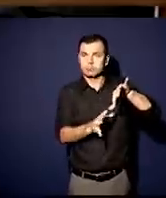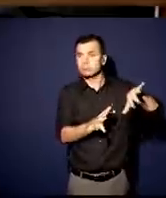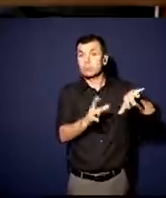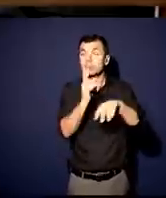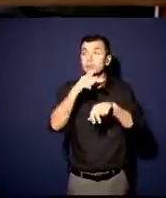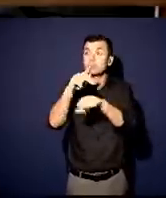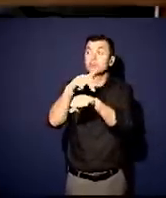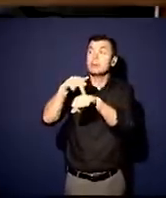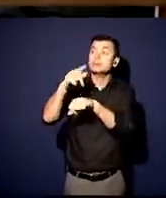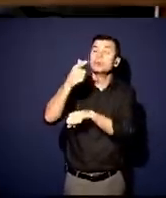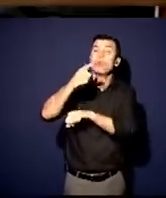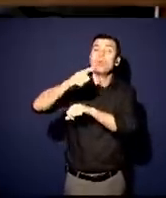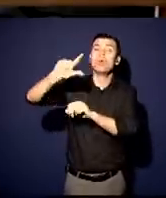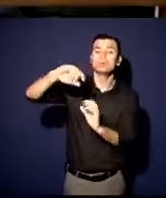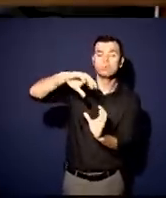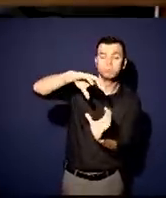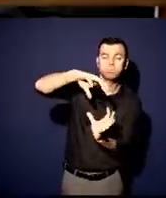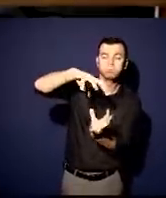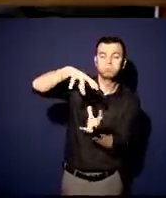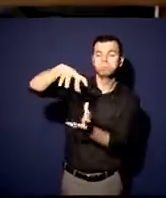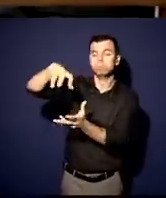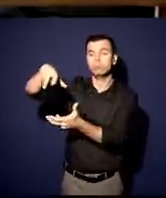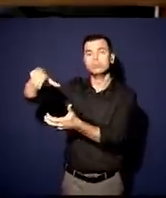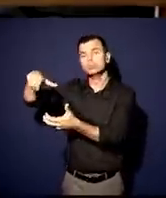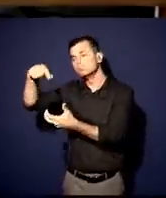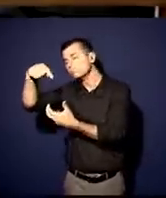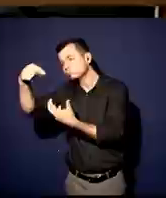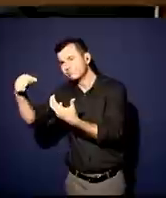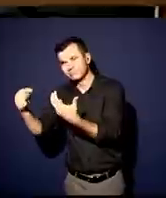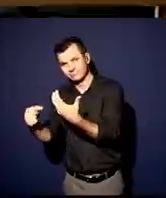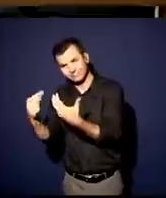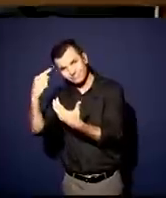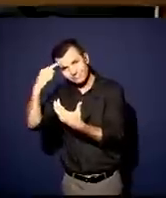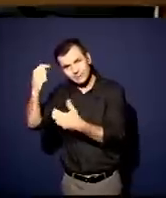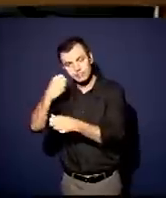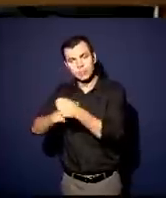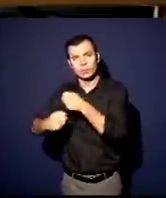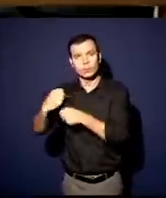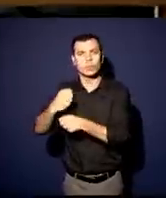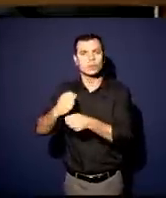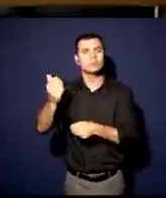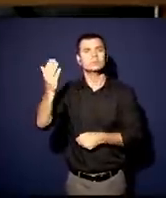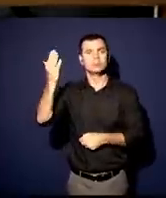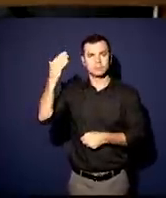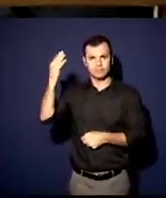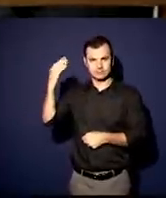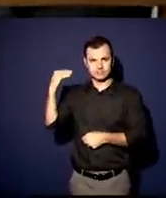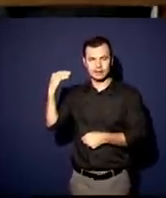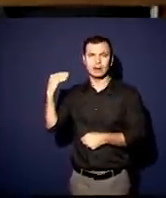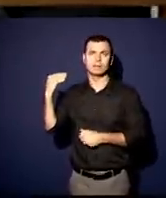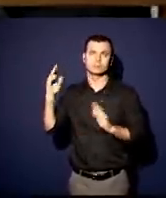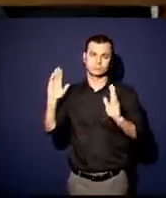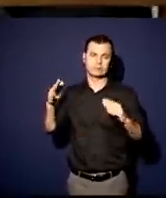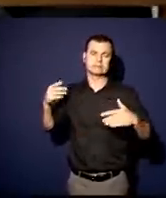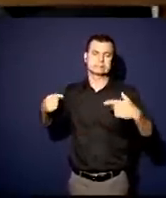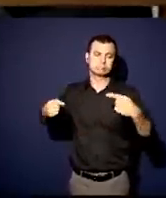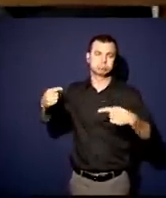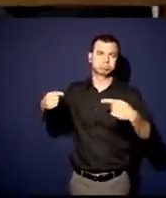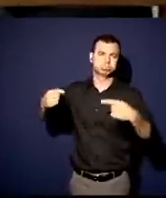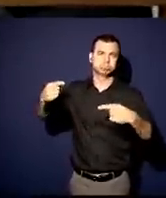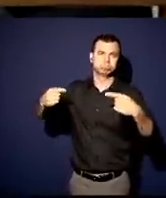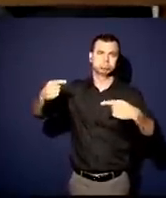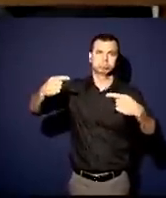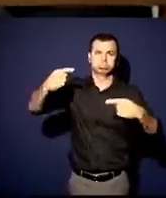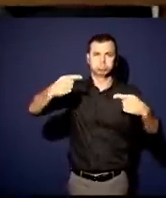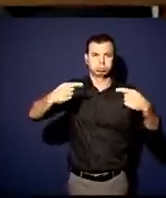E em relação ao mundo, a gente viveu ano passado, acho que isso foi intensamente debatido por todos nós,